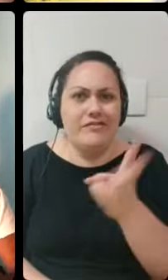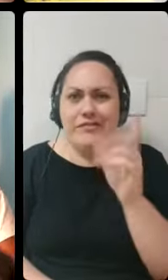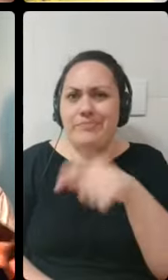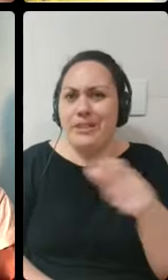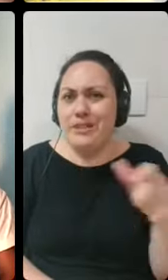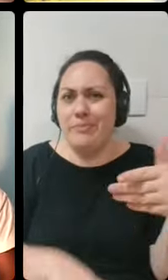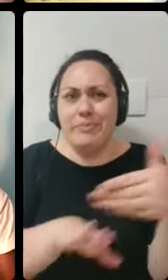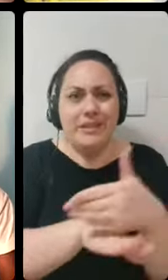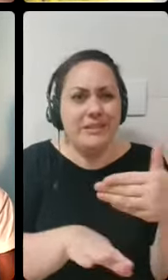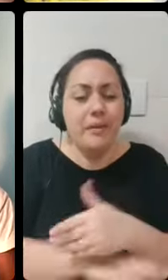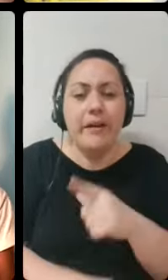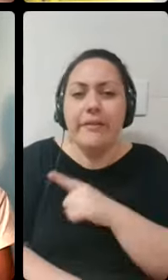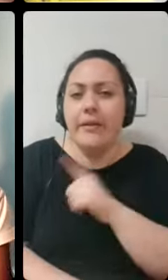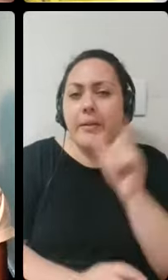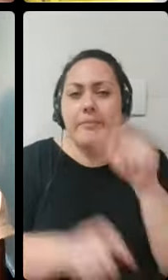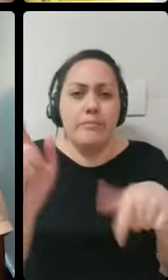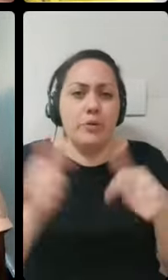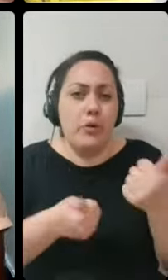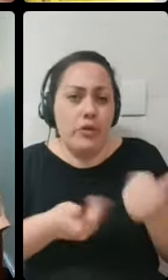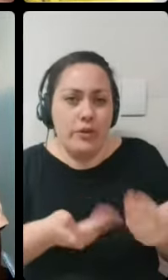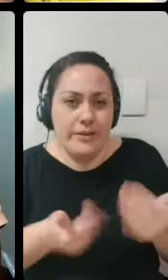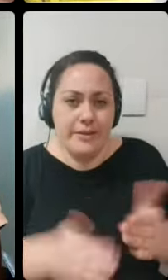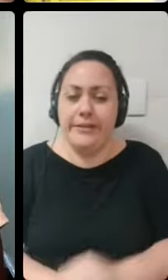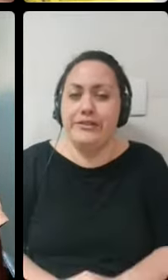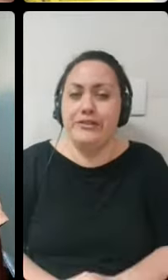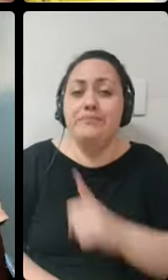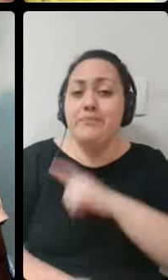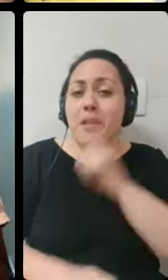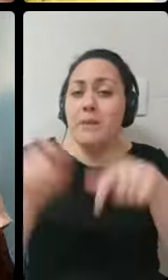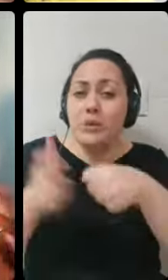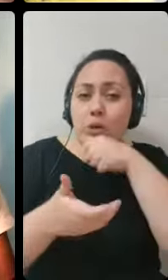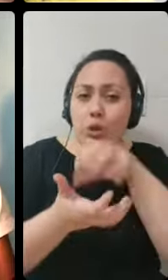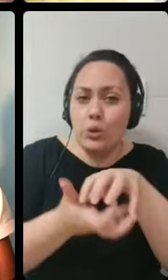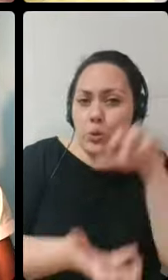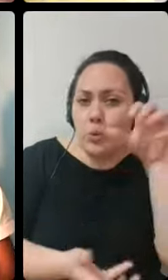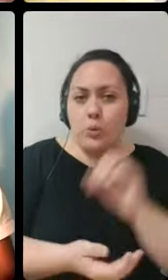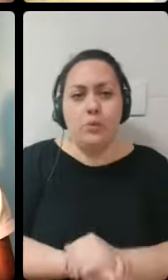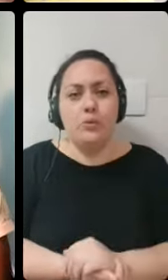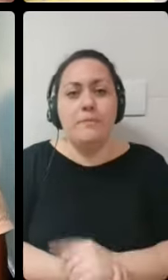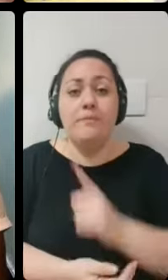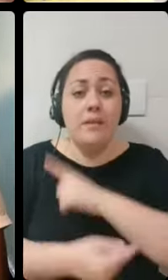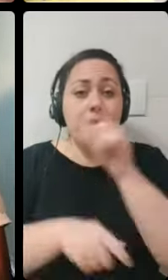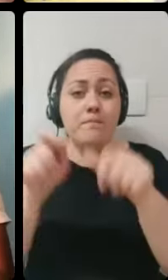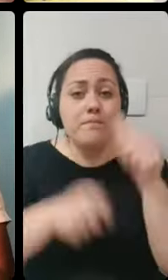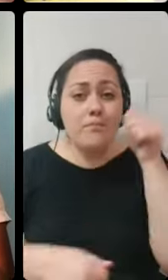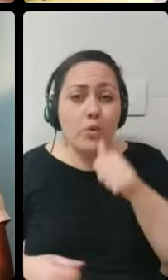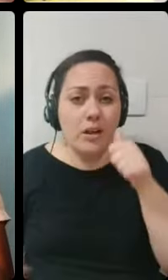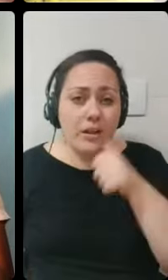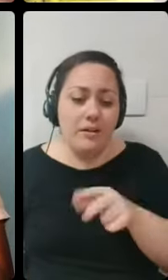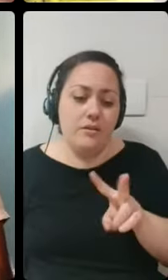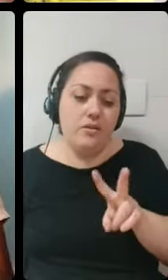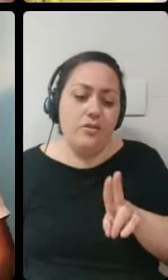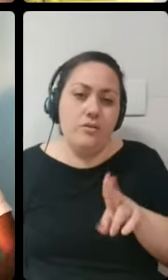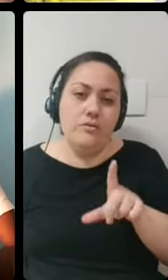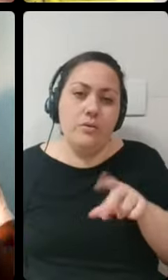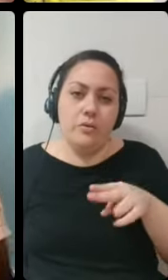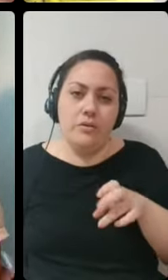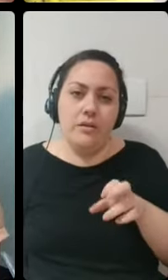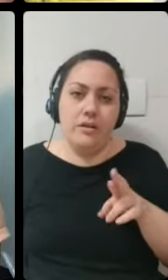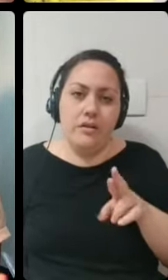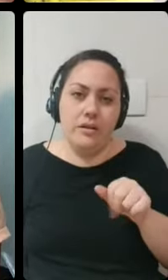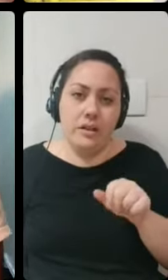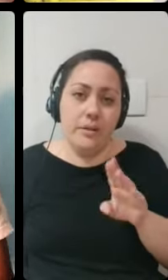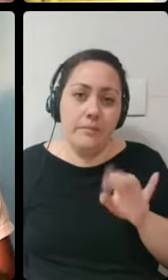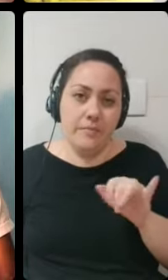tem adolescente, a gente fez com idosos, a gente fez com mulheres em situação de vulnerabilidade. Então, é uma oficina